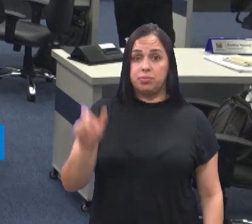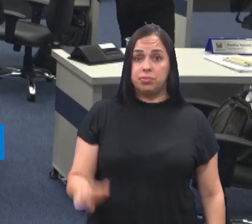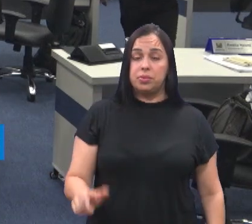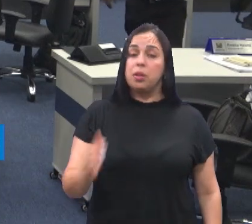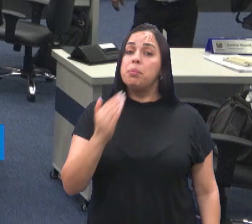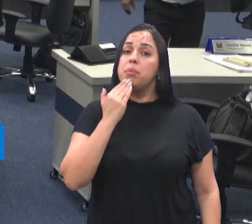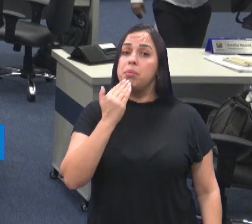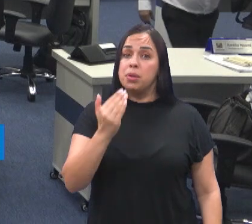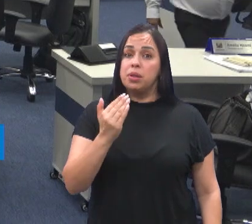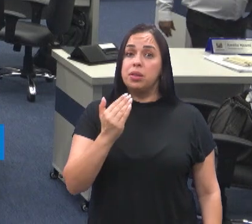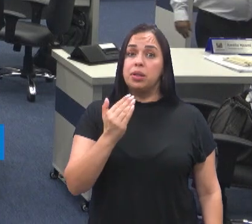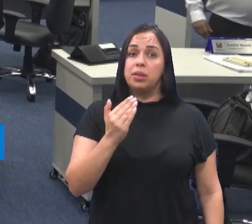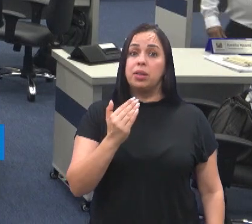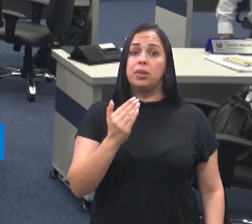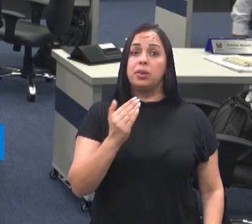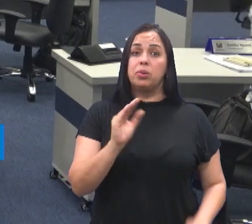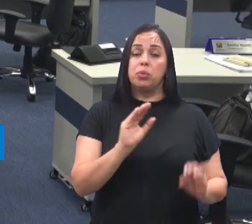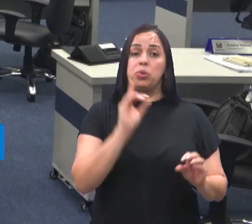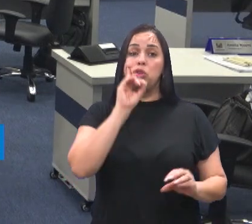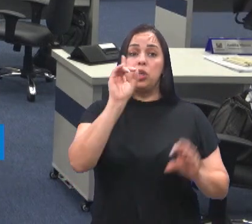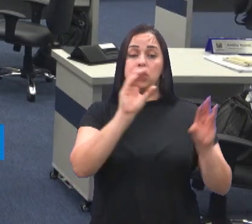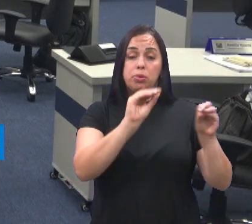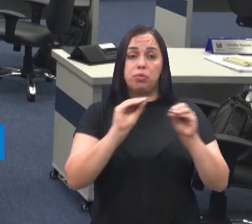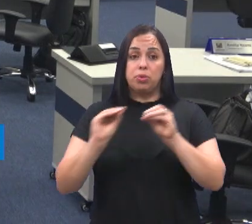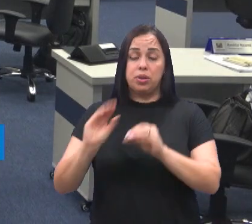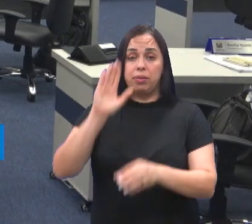o processo do veto está adiado.